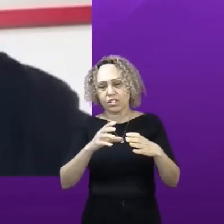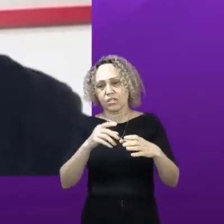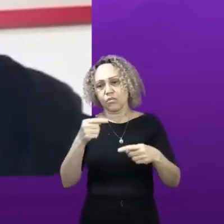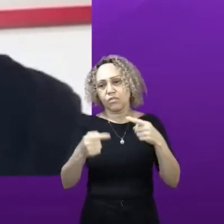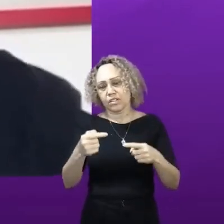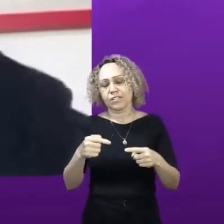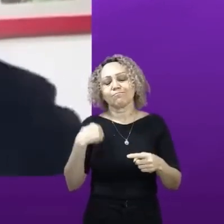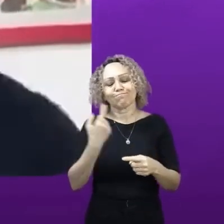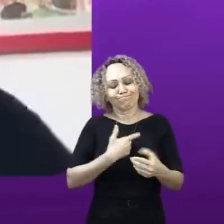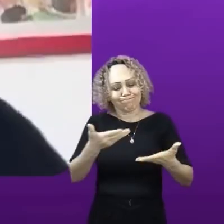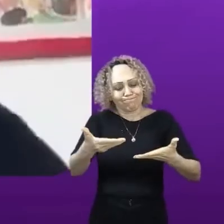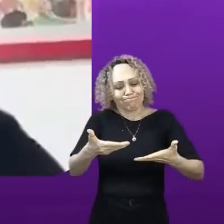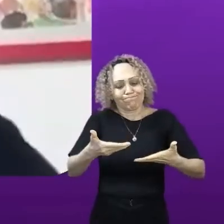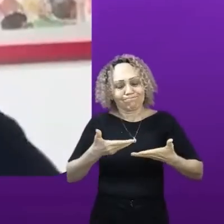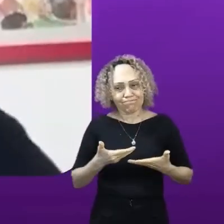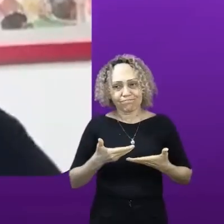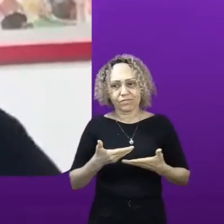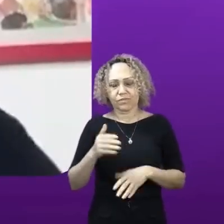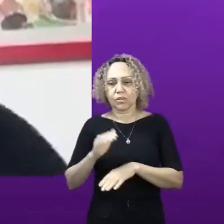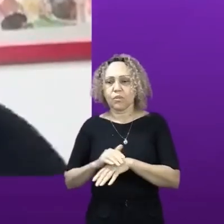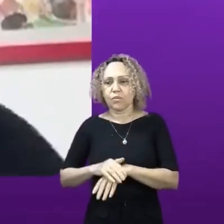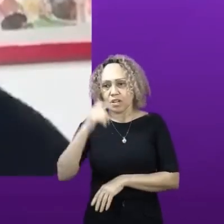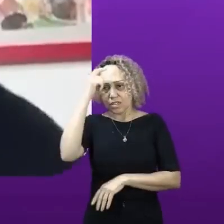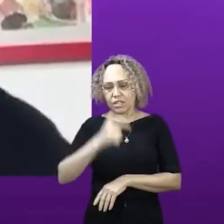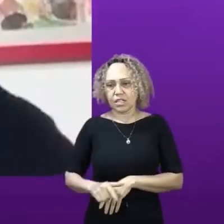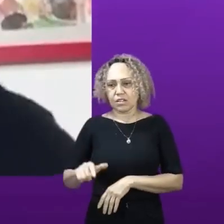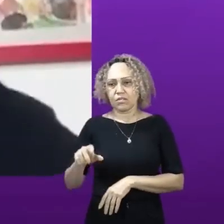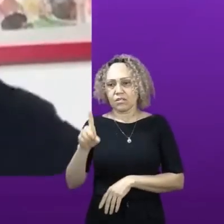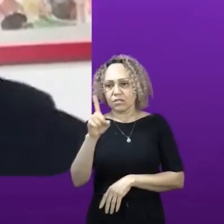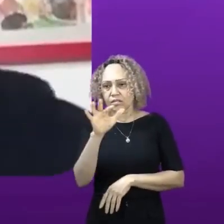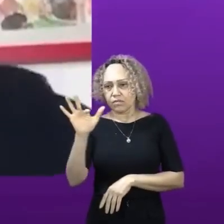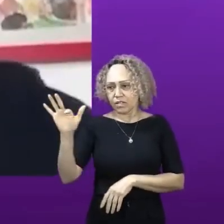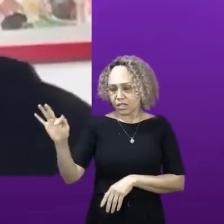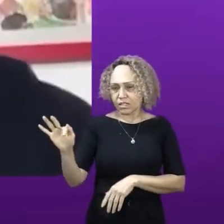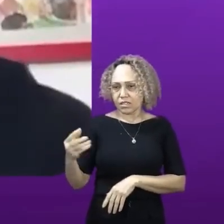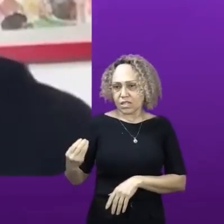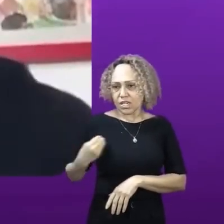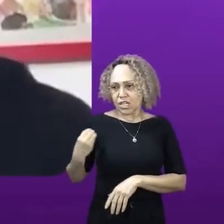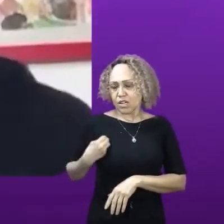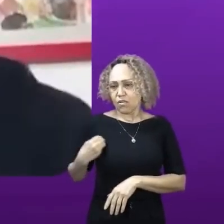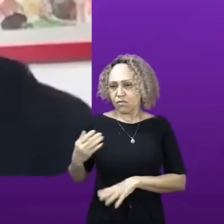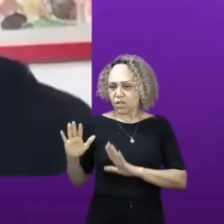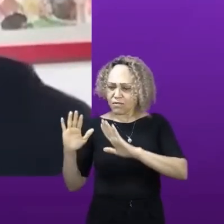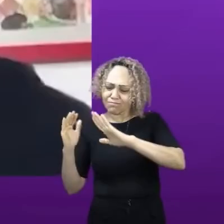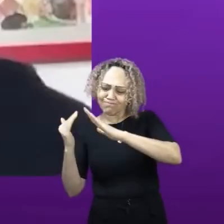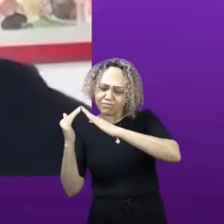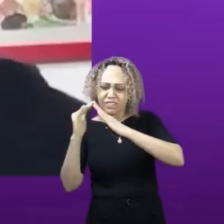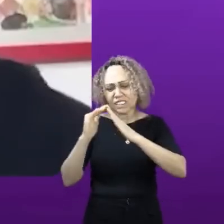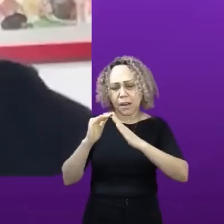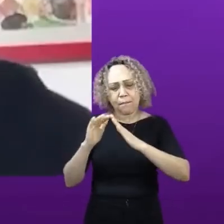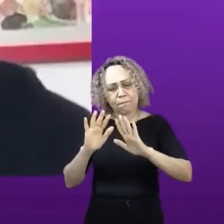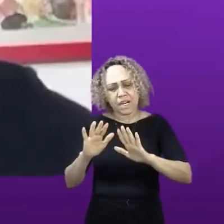acolhimento. E aí, vou trazer para minha realidade, que é do Distrito Federal. Eu moro na periferia, mas não é tão periferia assim, que é no